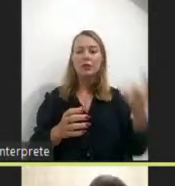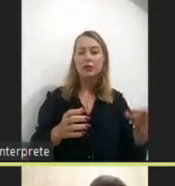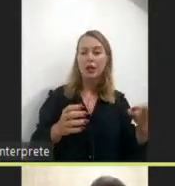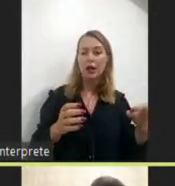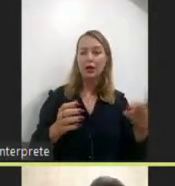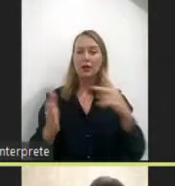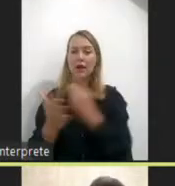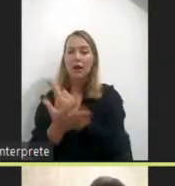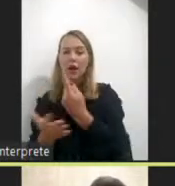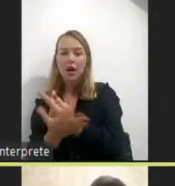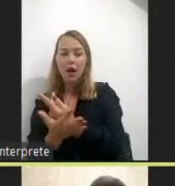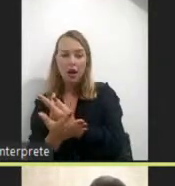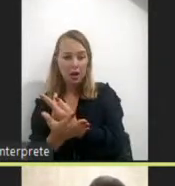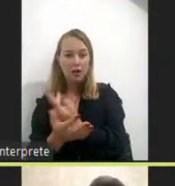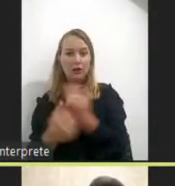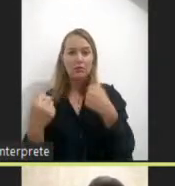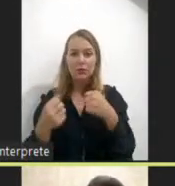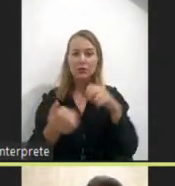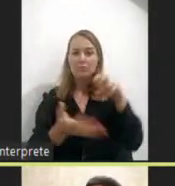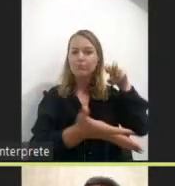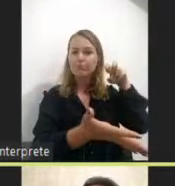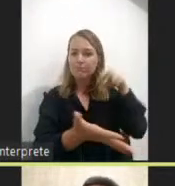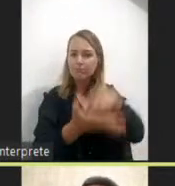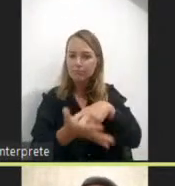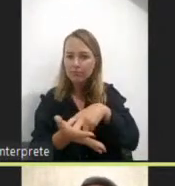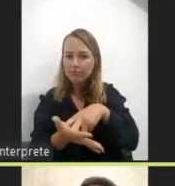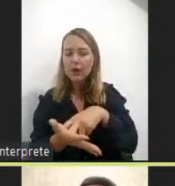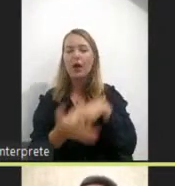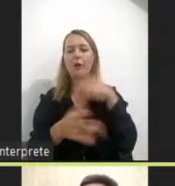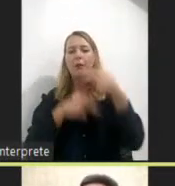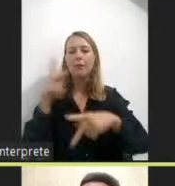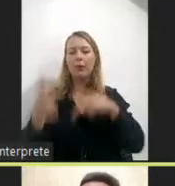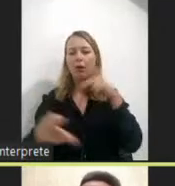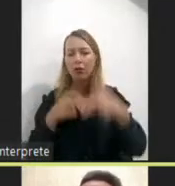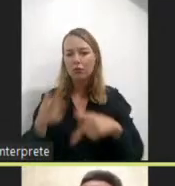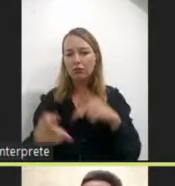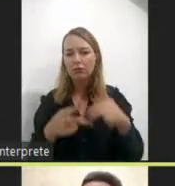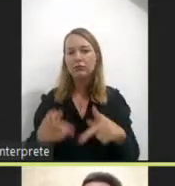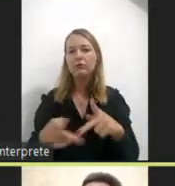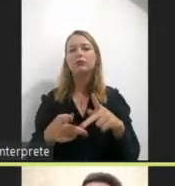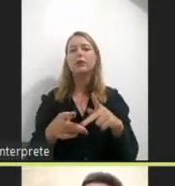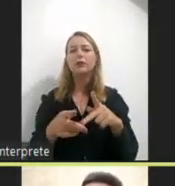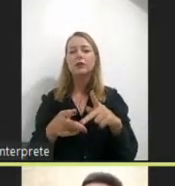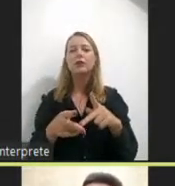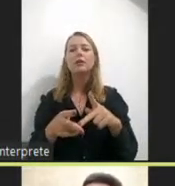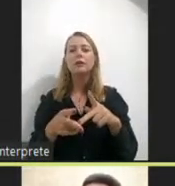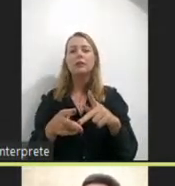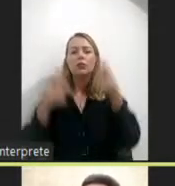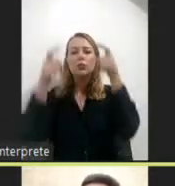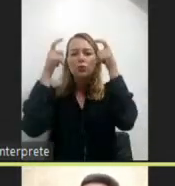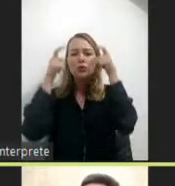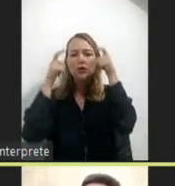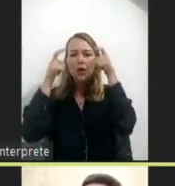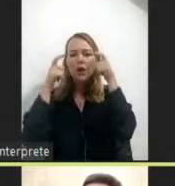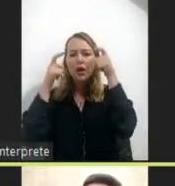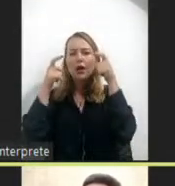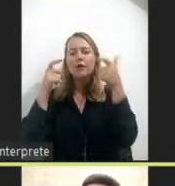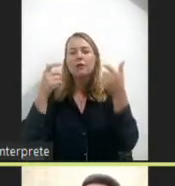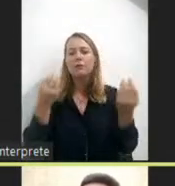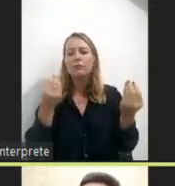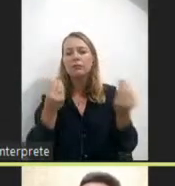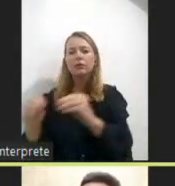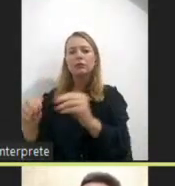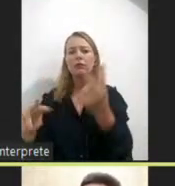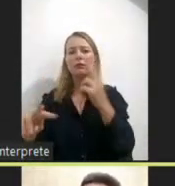as nações e castigos sobre os povos, para meter os seus reis nas cadeias e os seus nobres